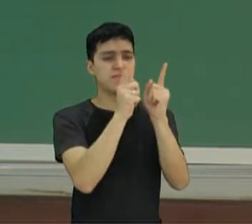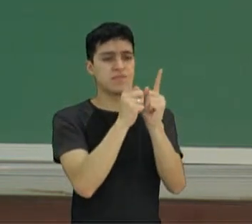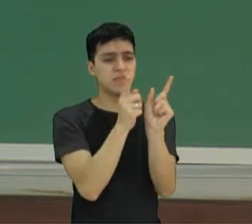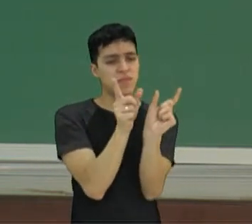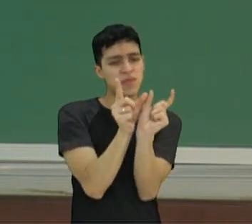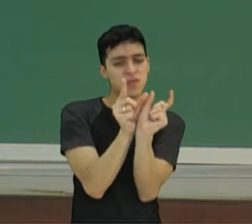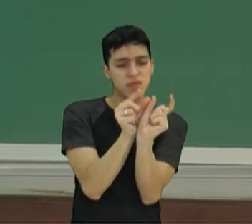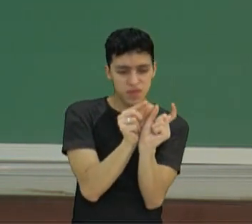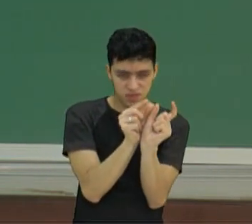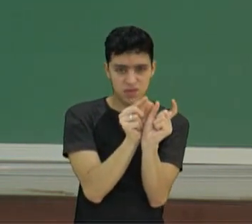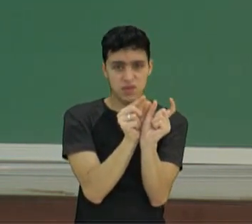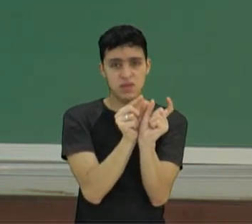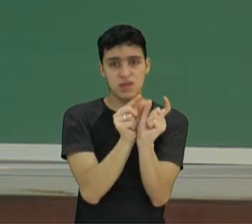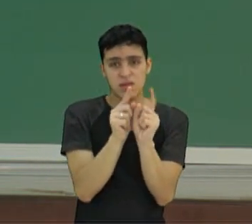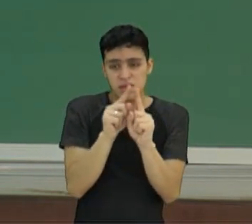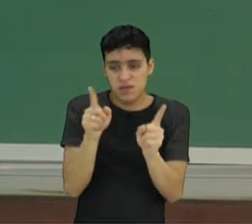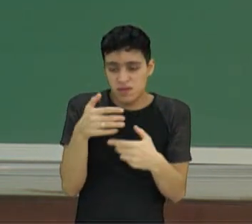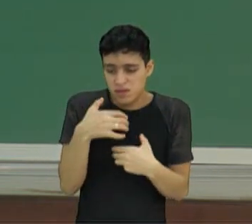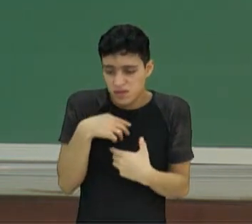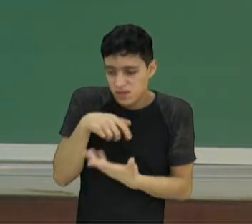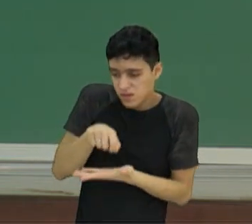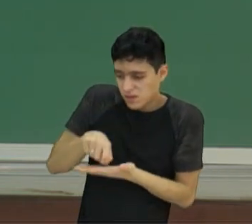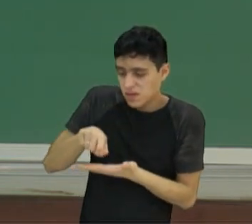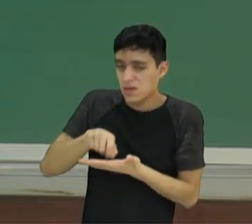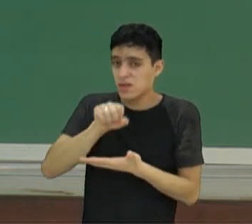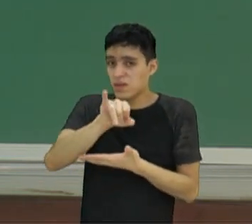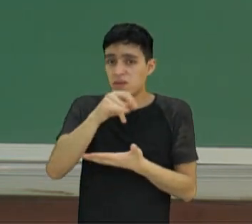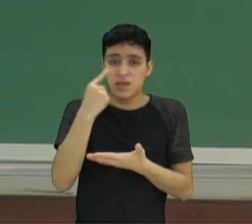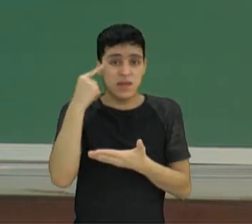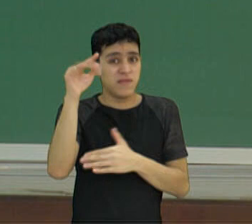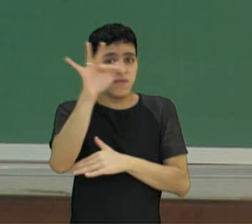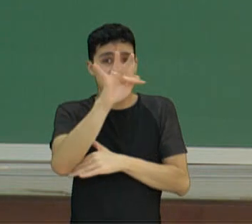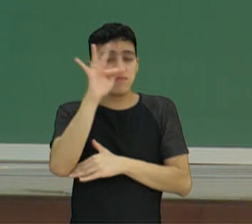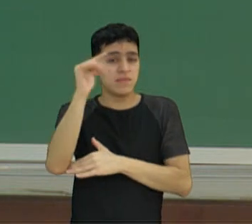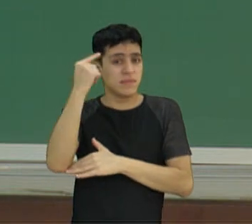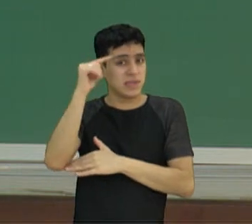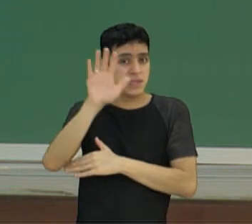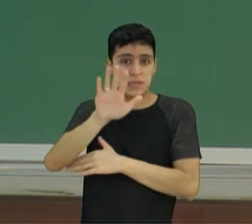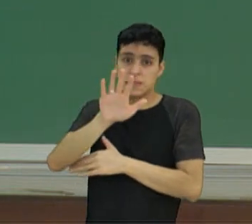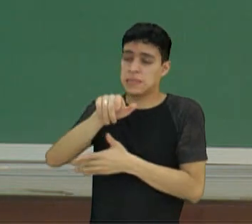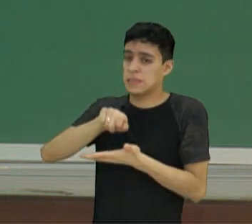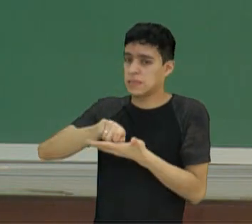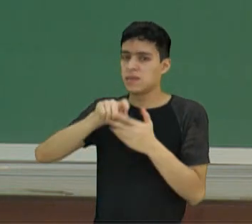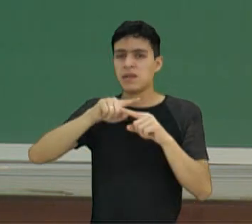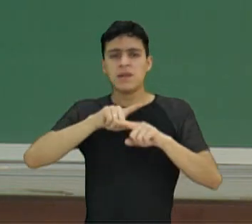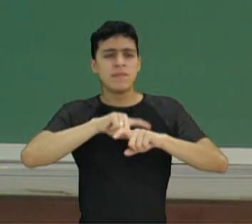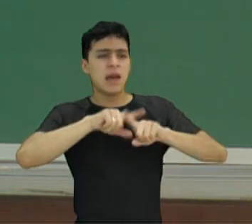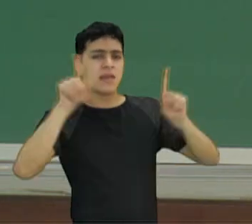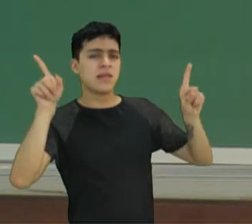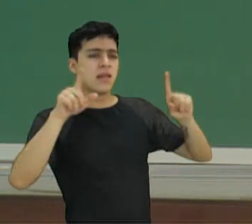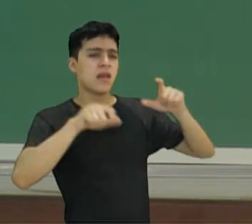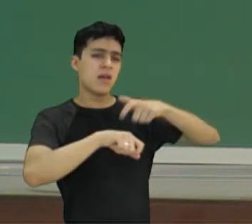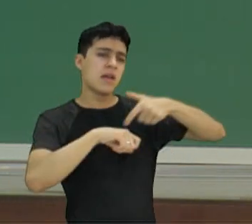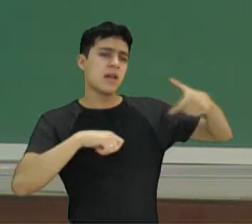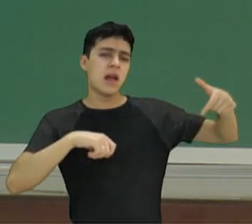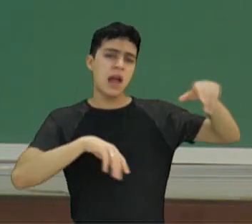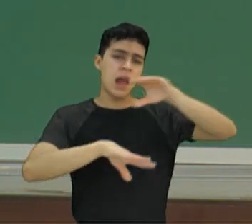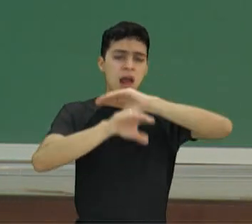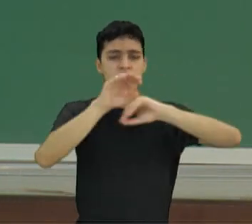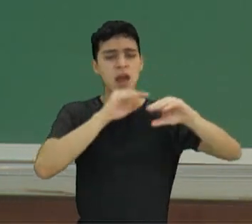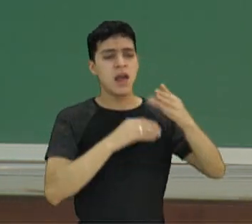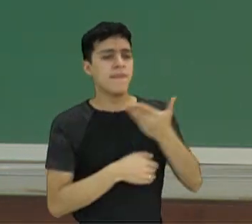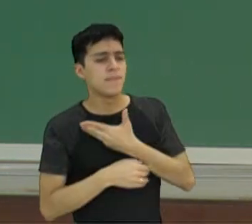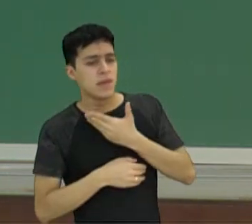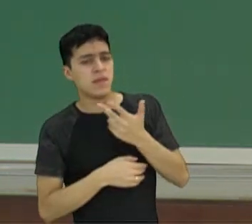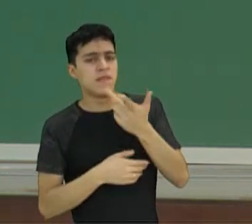ela deve ser evitada na hora de escrever. Principalmente se você vai escrever algo muito formal, tá? Na hora da fala, normal você conversando com um amigo,